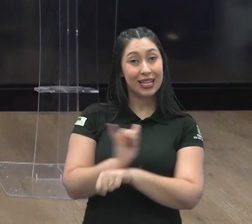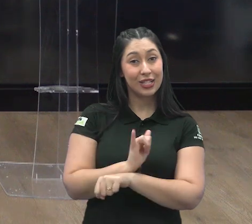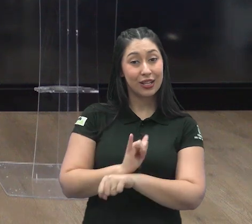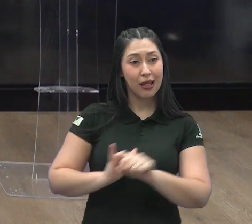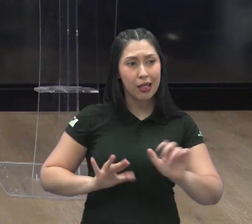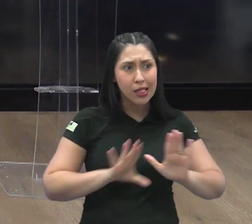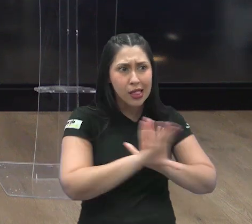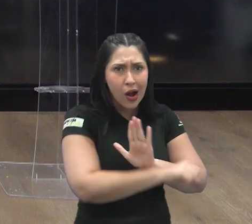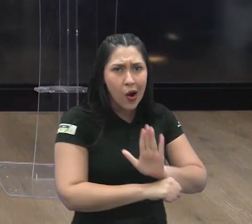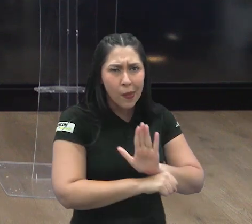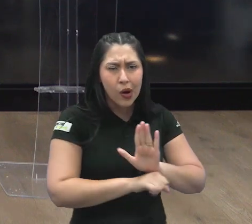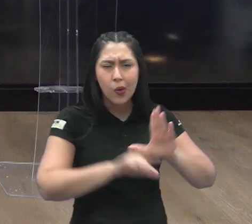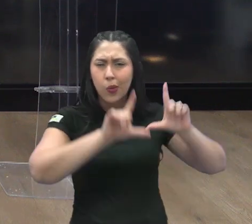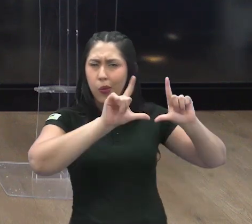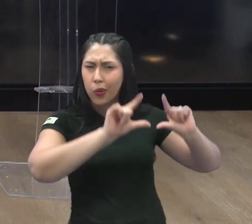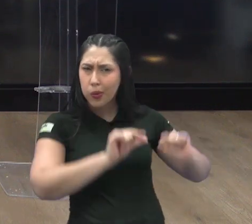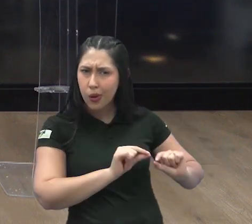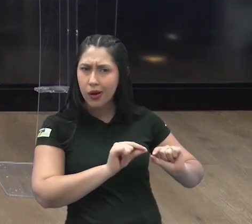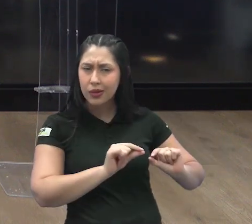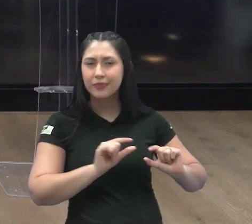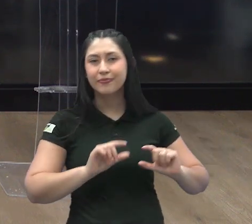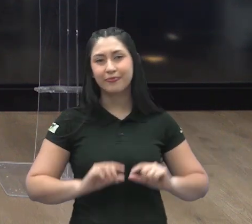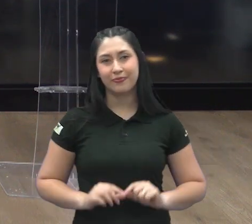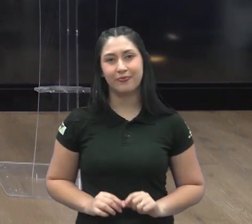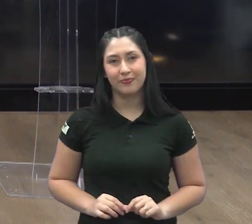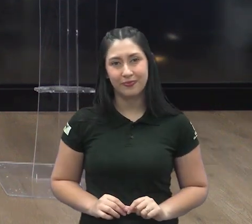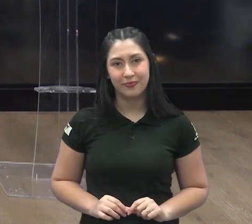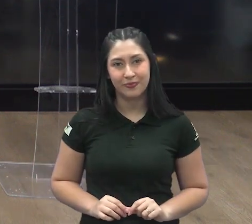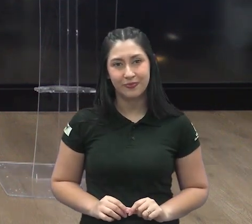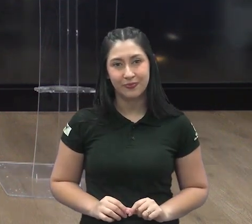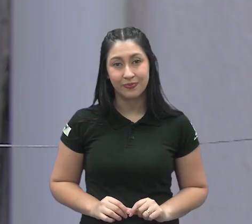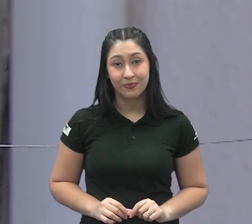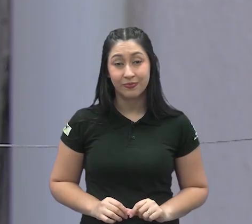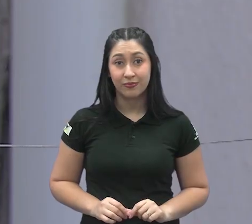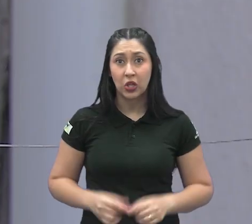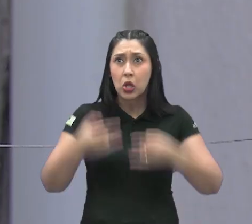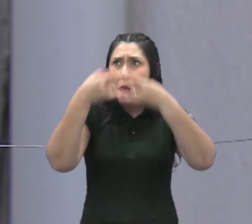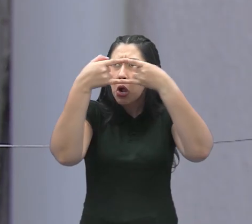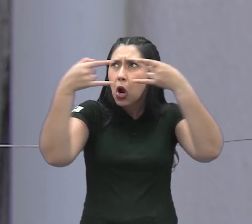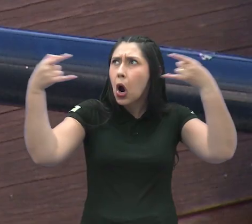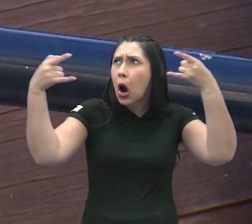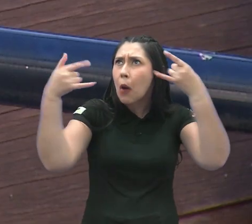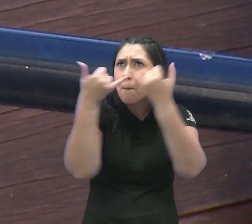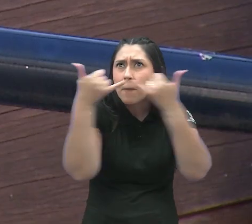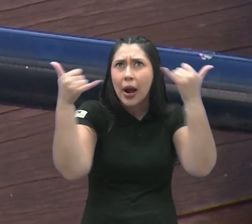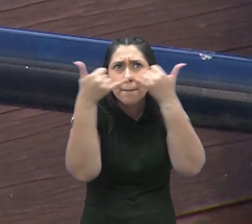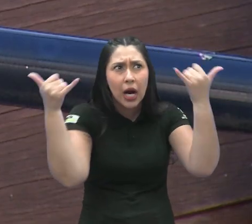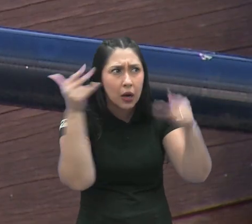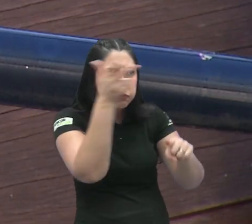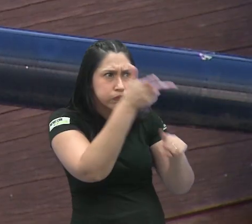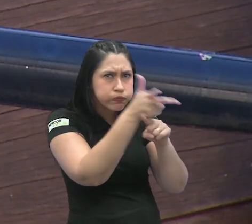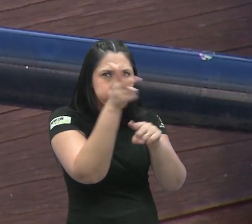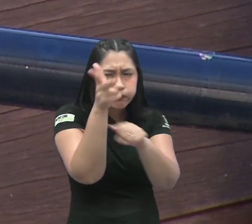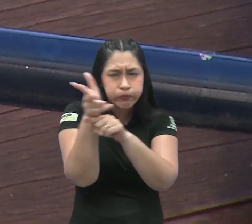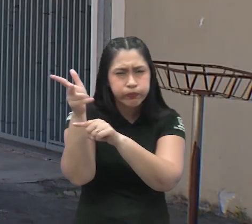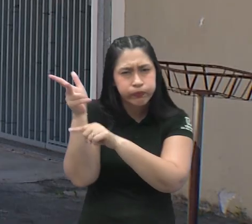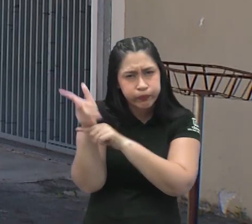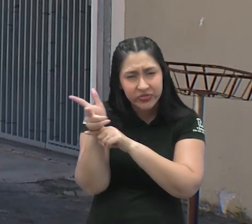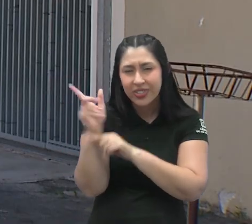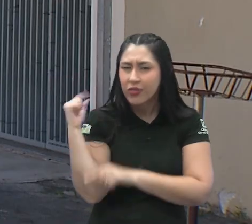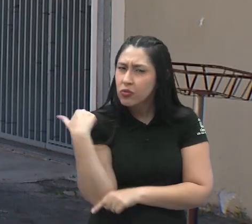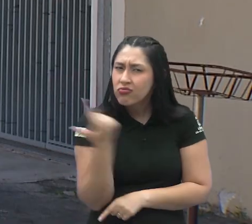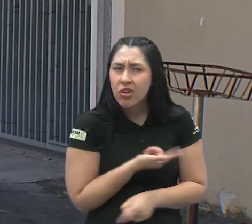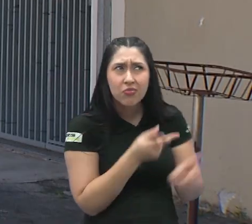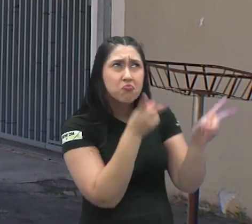esses riscos e evitar que a viagem termine com dor de cabeça. Cerca elétrica e câmera de segurança. Não